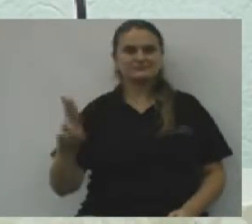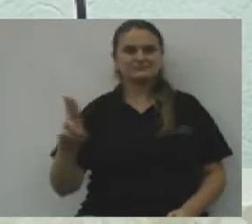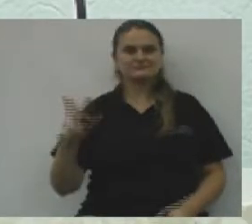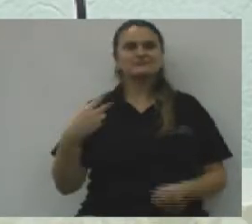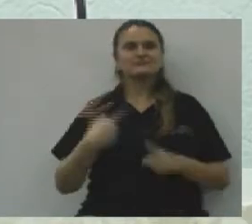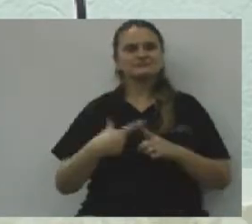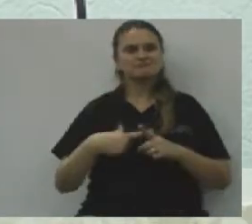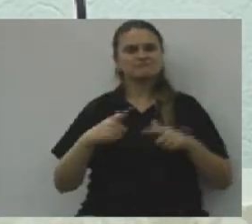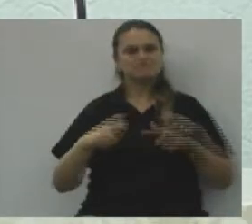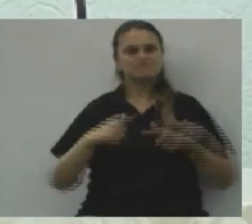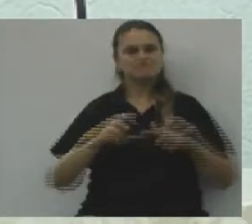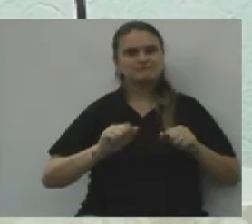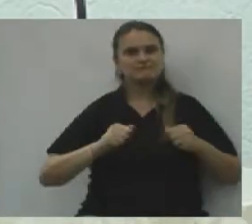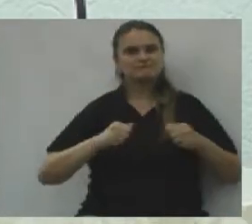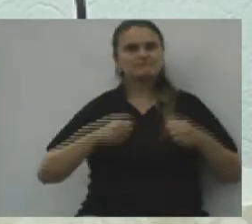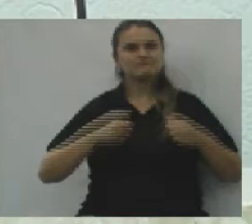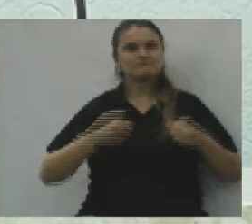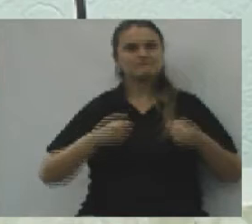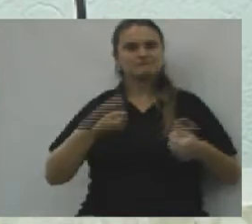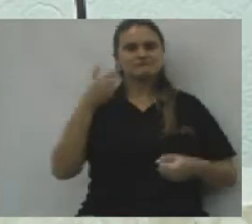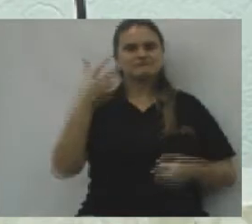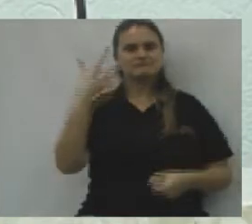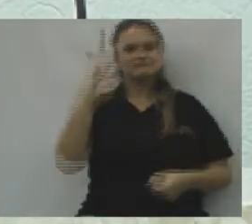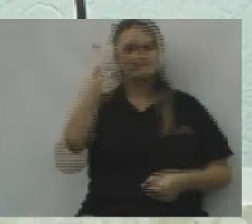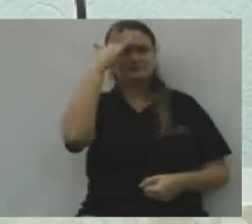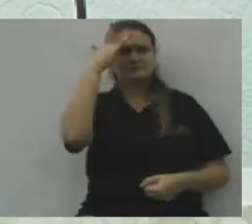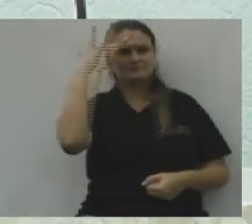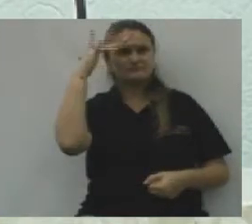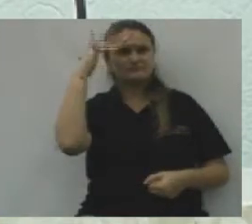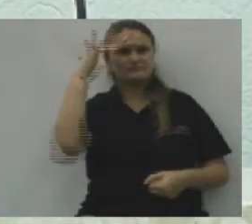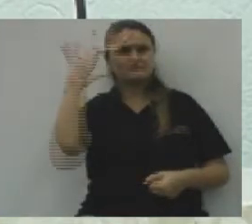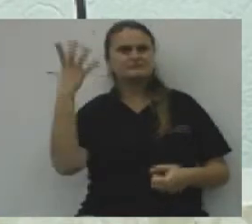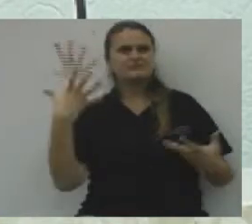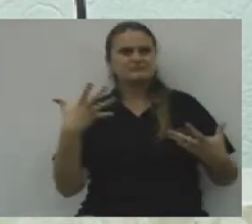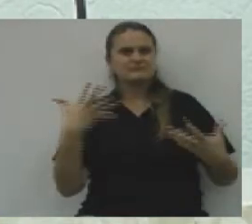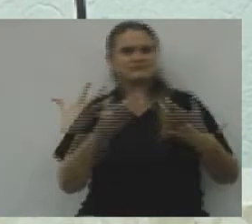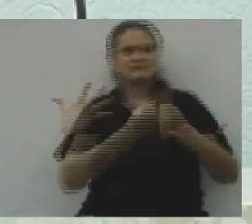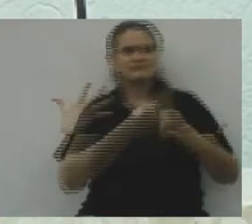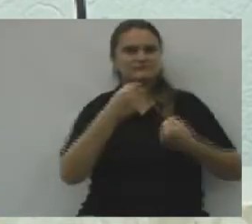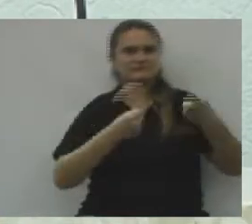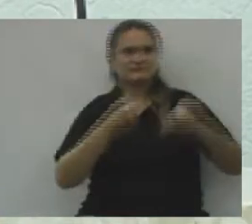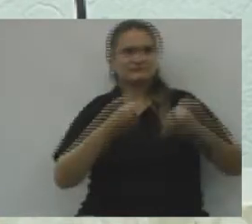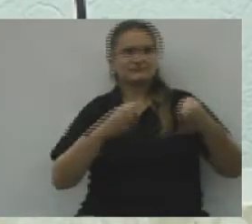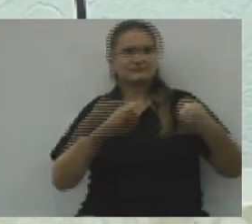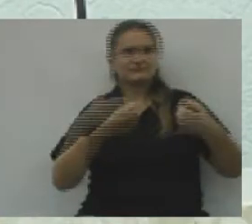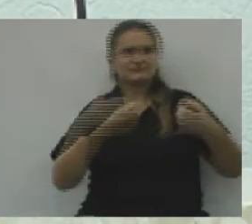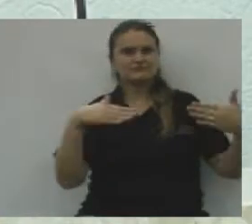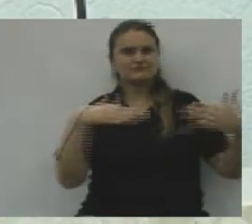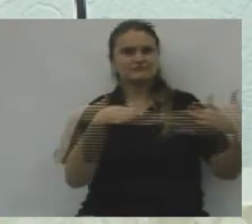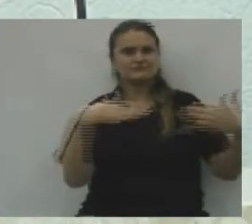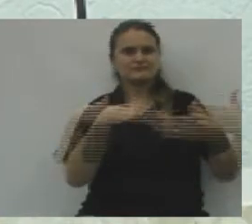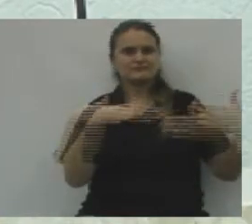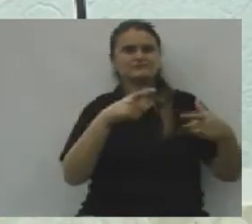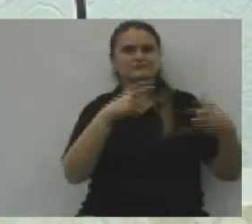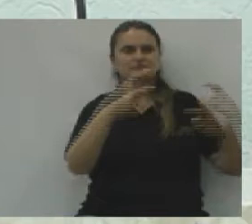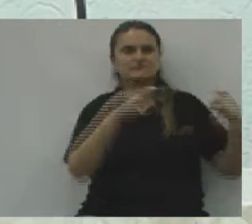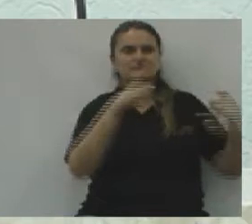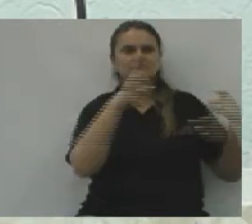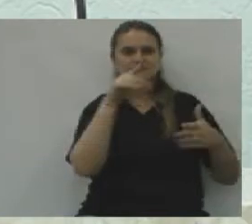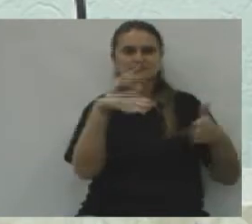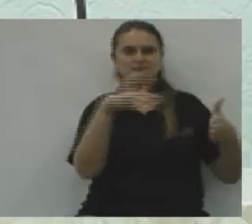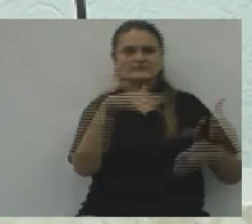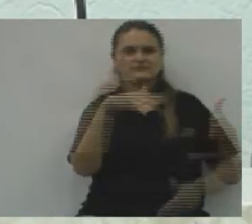bravura em resgatar 3 pessoas em um gravíssimo acidente de trânsito na localidade do Rio da Prata,